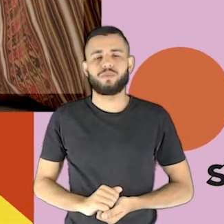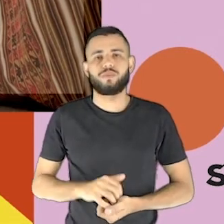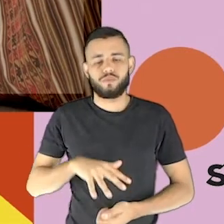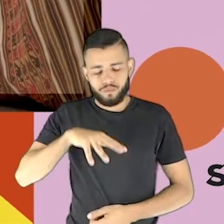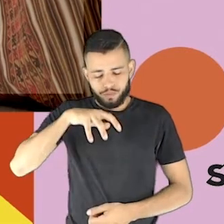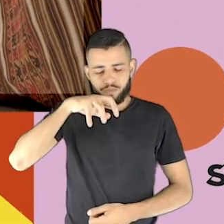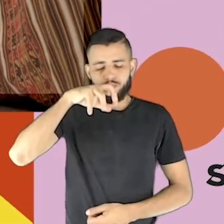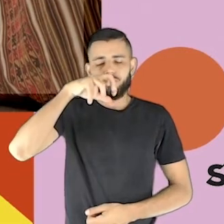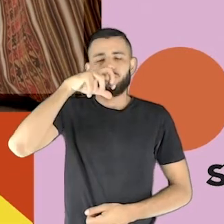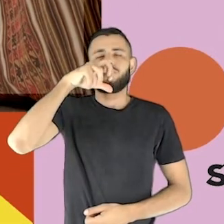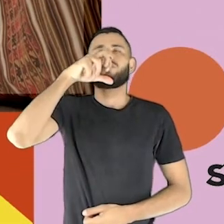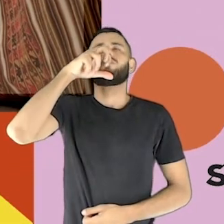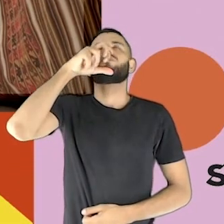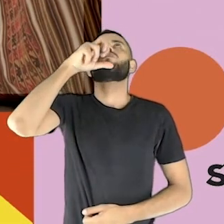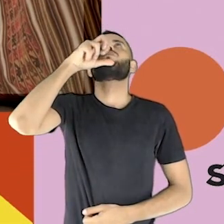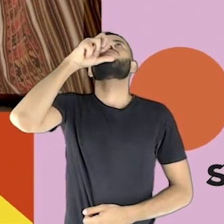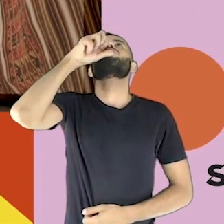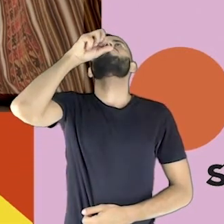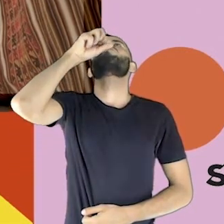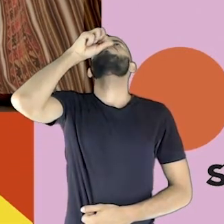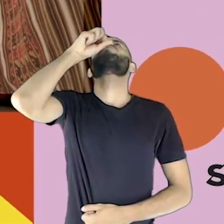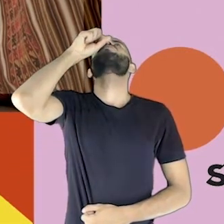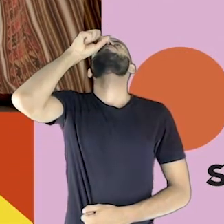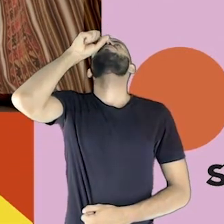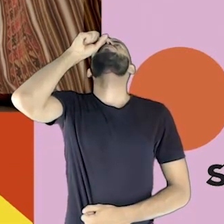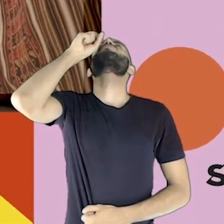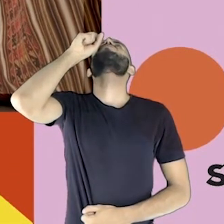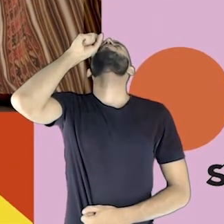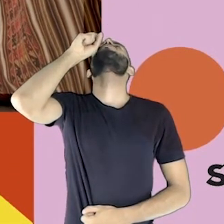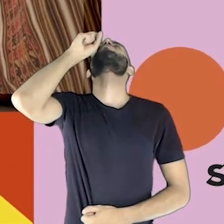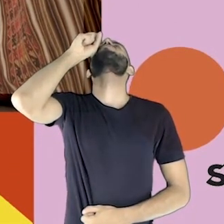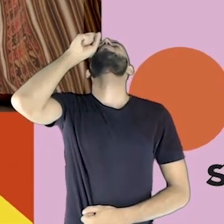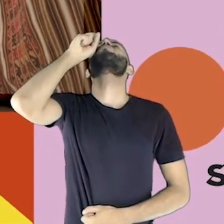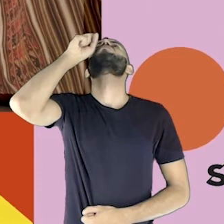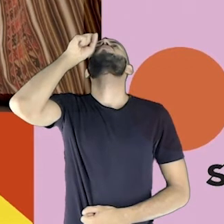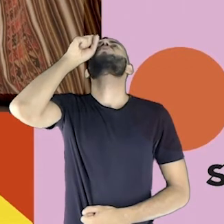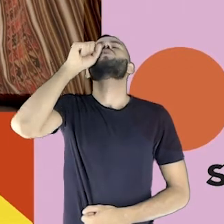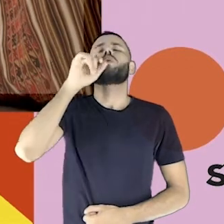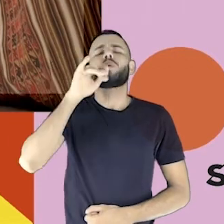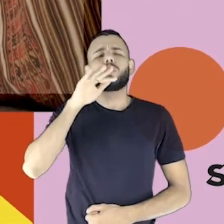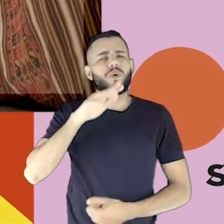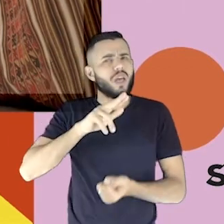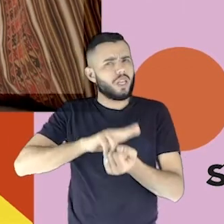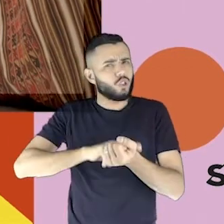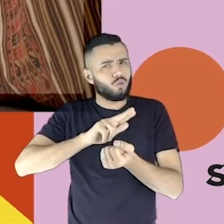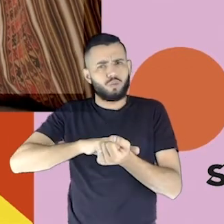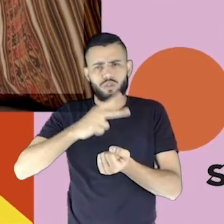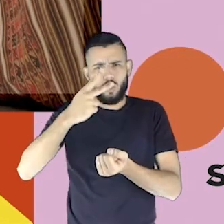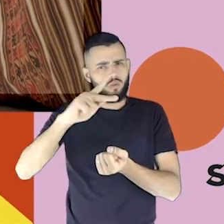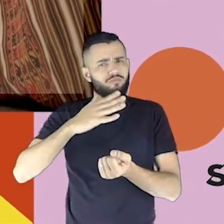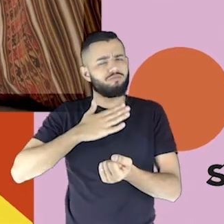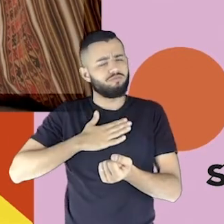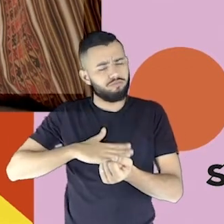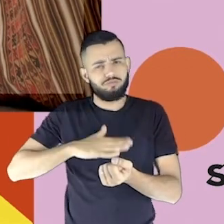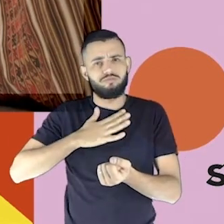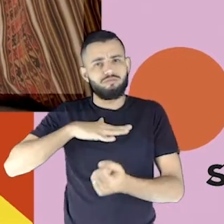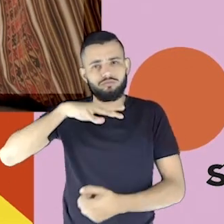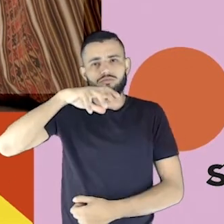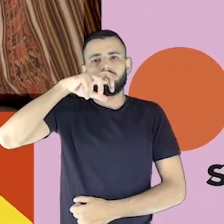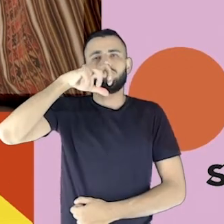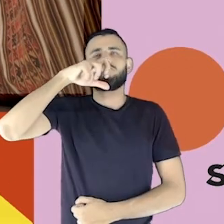Inspira, eleva. Vai no teu ritmo da respiração.